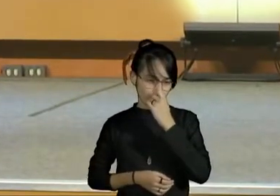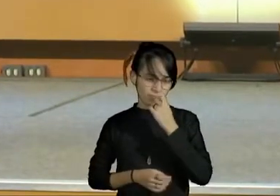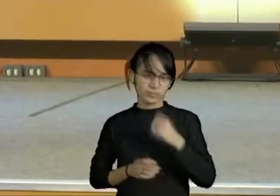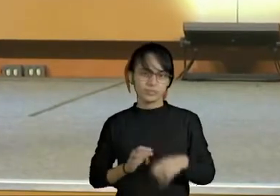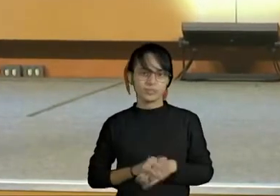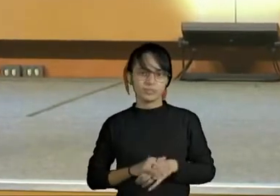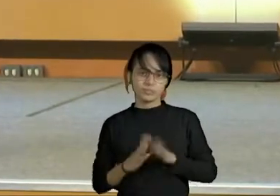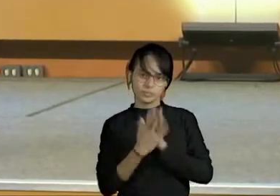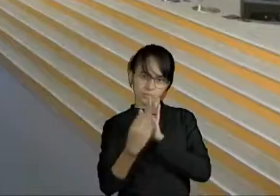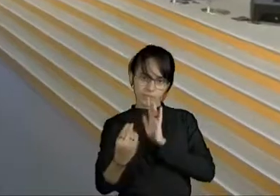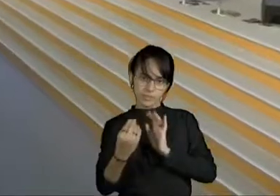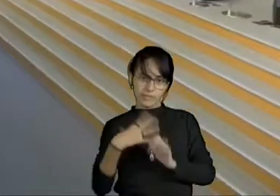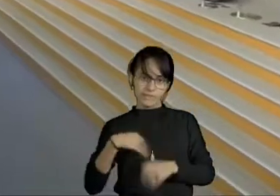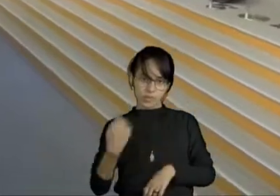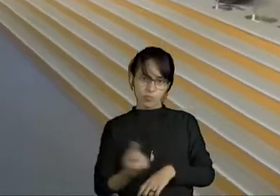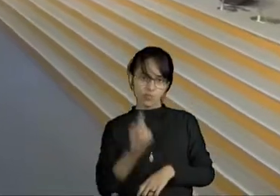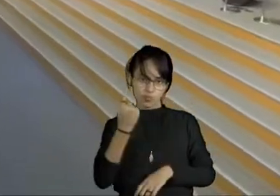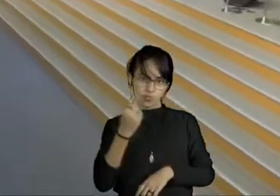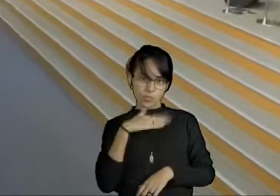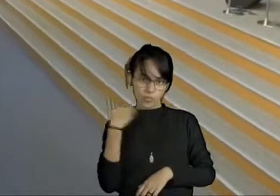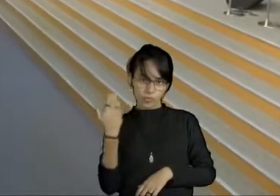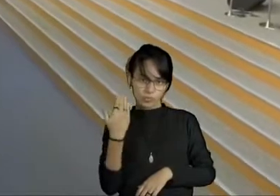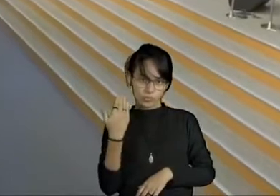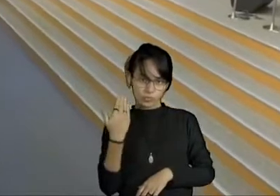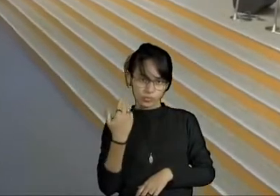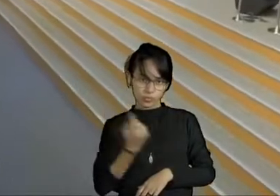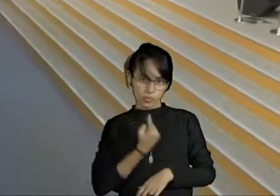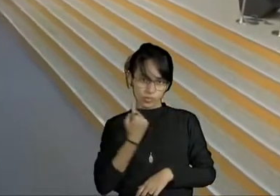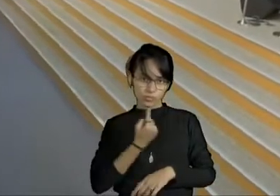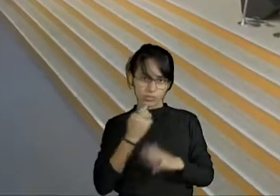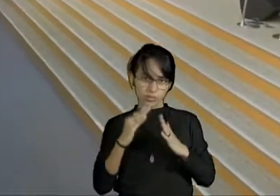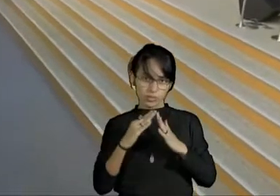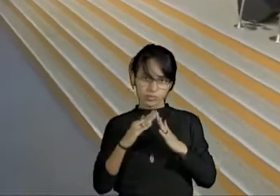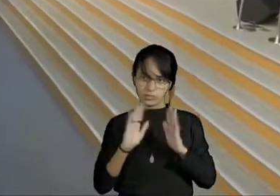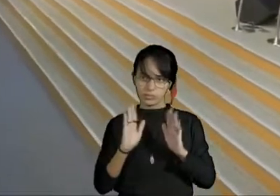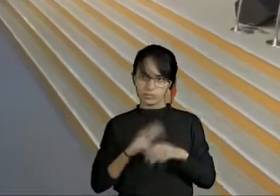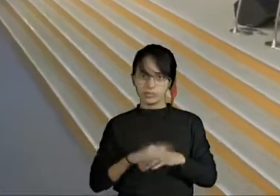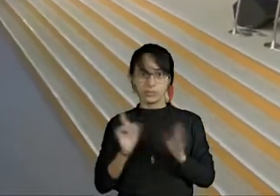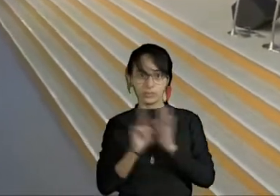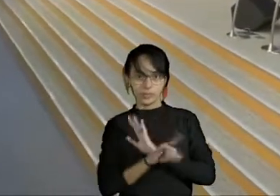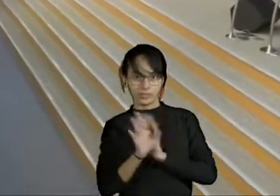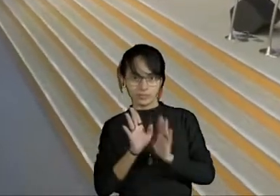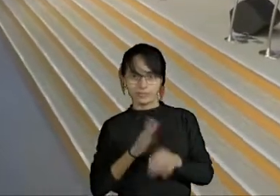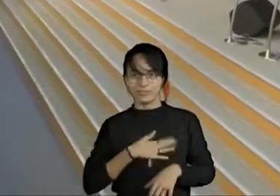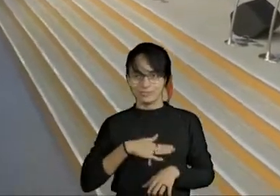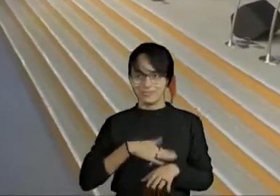Diga para mim: filho único, morto, sozinho dentro de casa. Não, eu vou fazer a pergunta ainda.